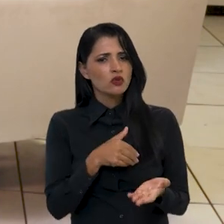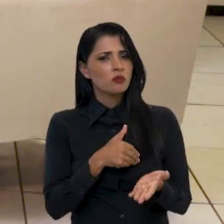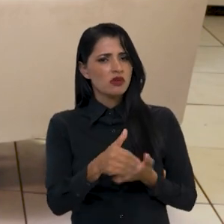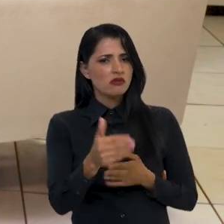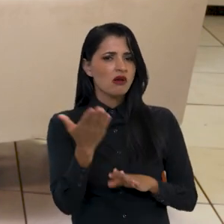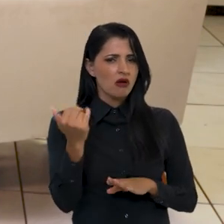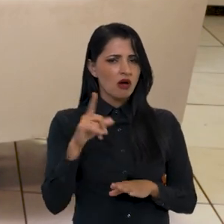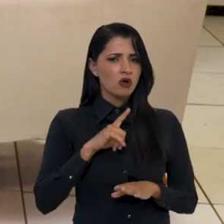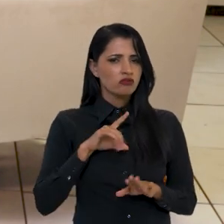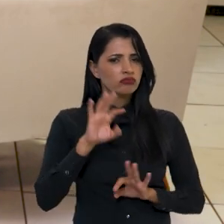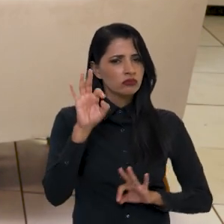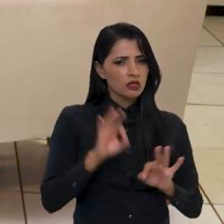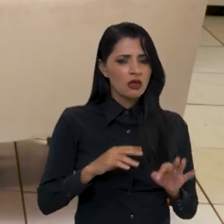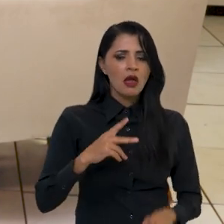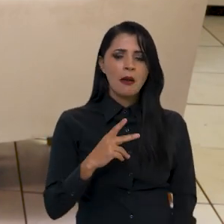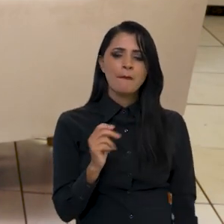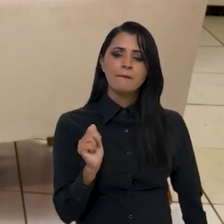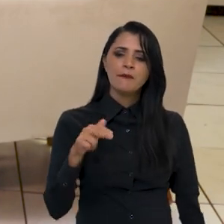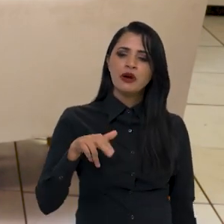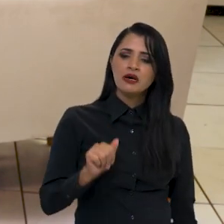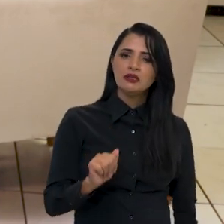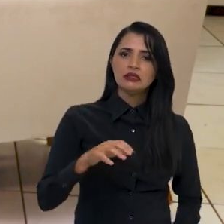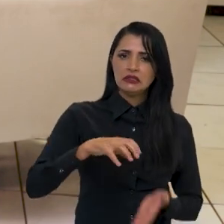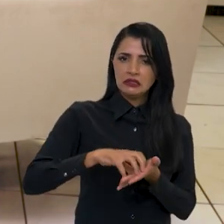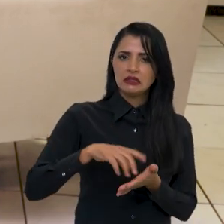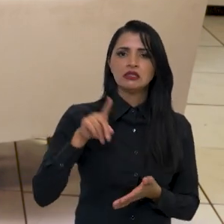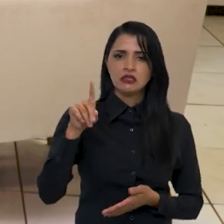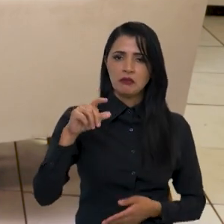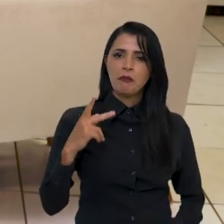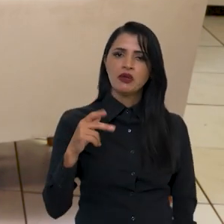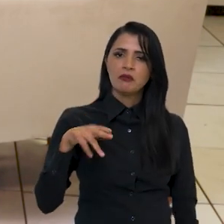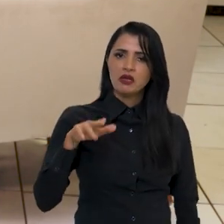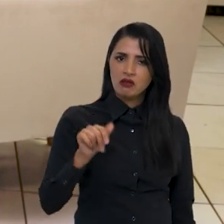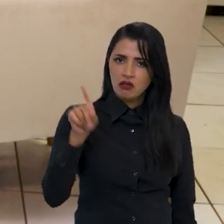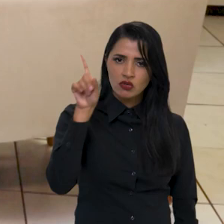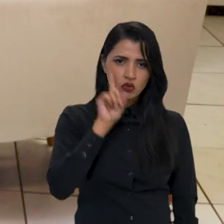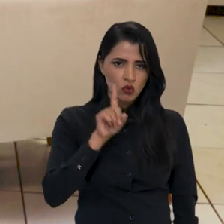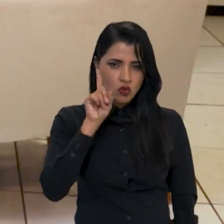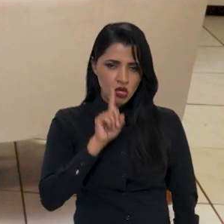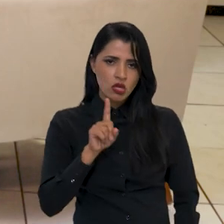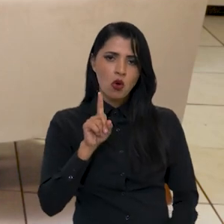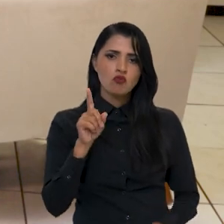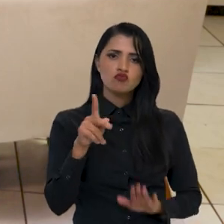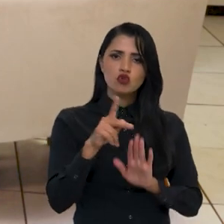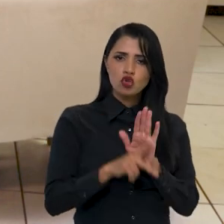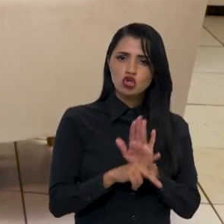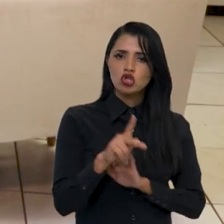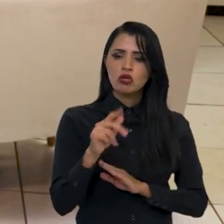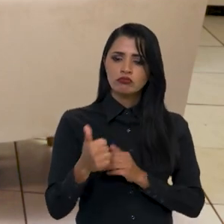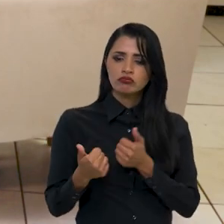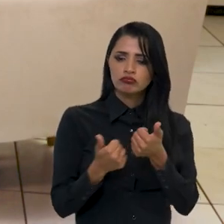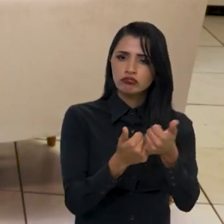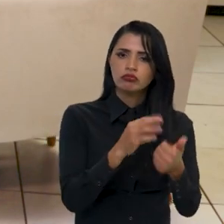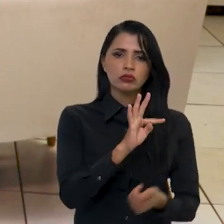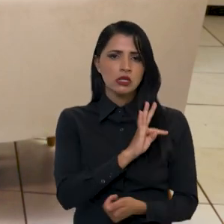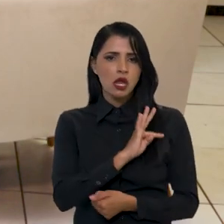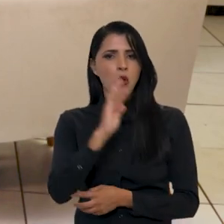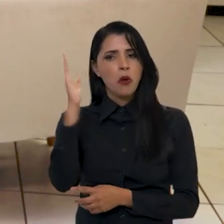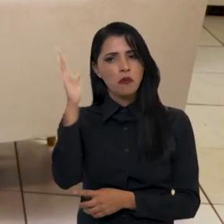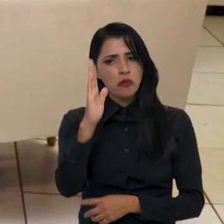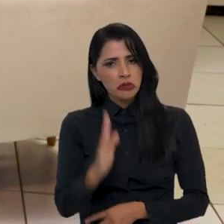iniciaram recentemente com a Organização Pan-Americana de Saúde nos Estados Unidos um projeto de cooperação técnica, né, para o